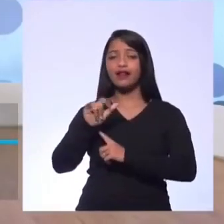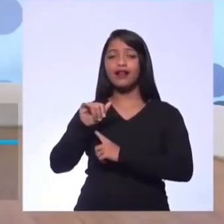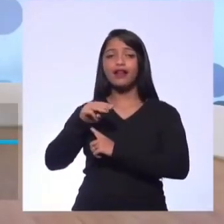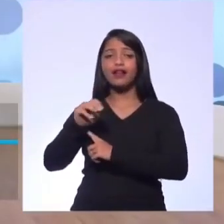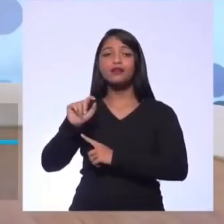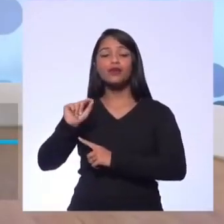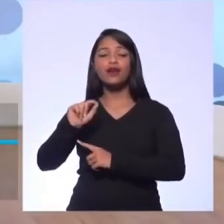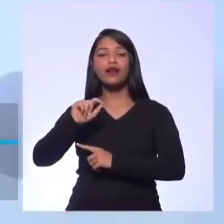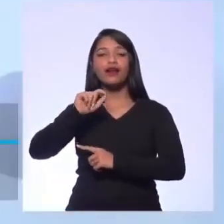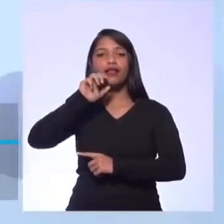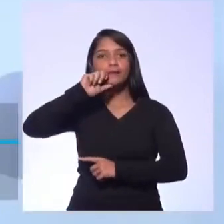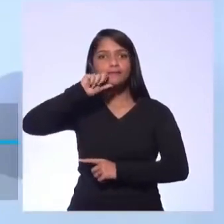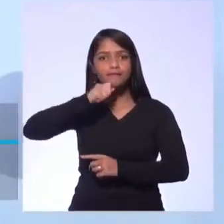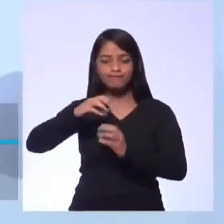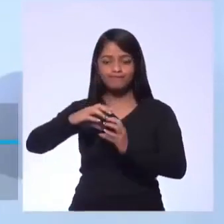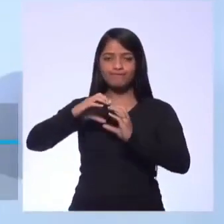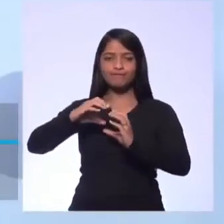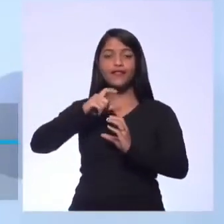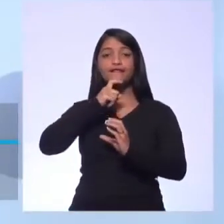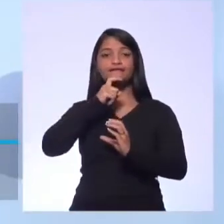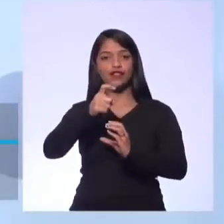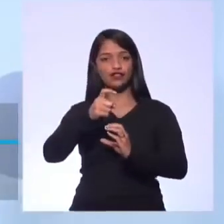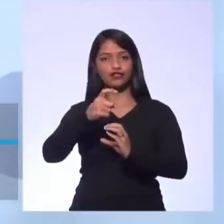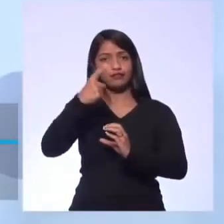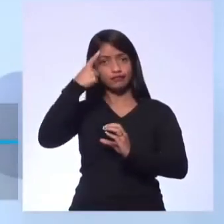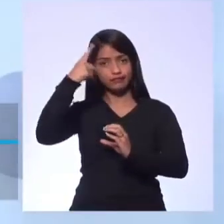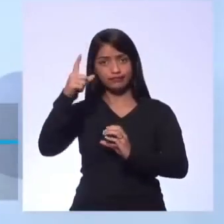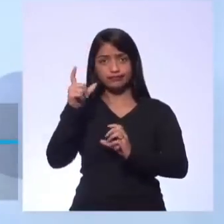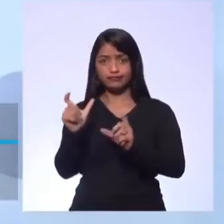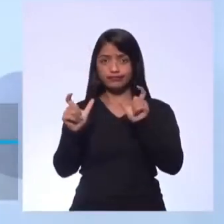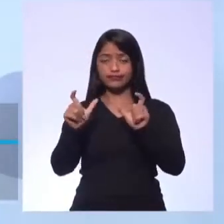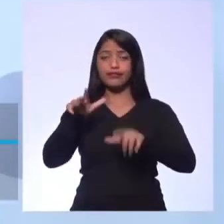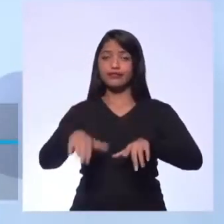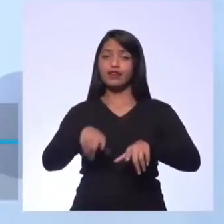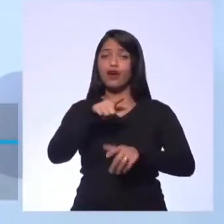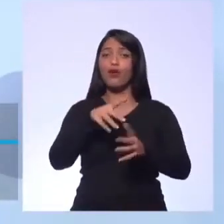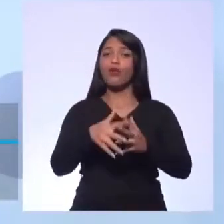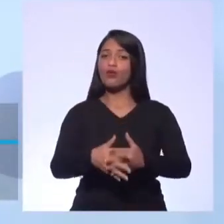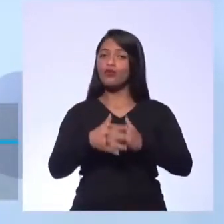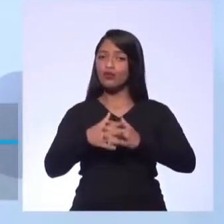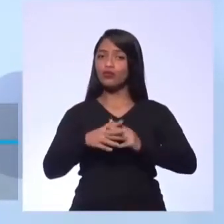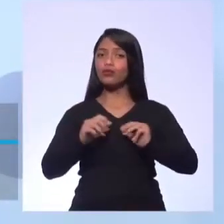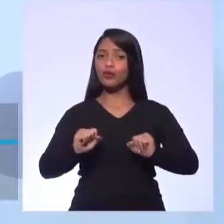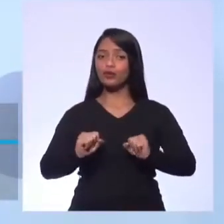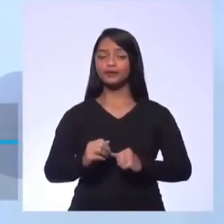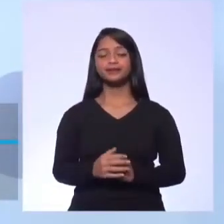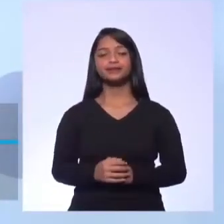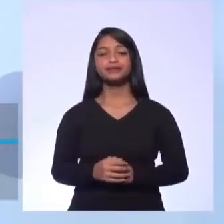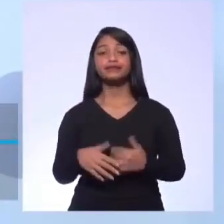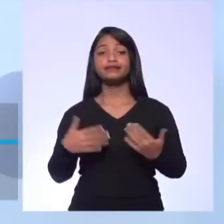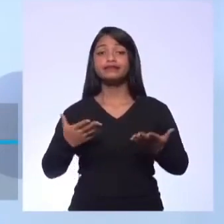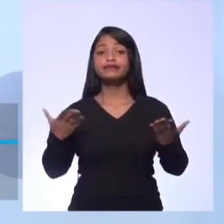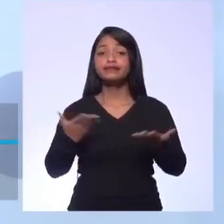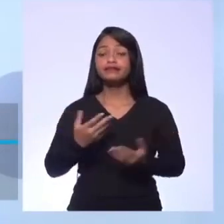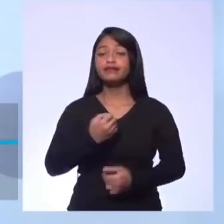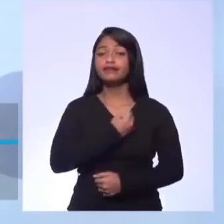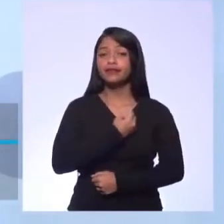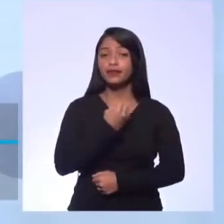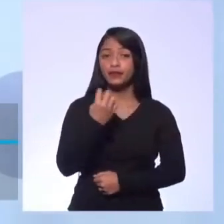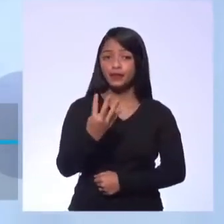Então, lembrando aí da diferença entre eles, porque a gente às vezes confunde um pouco, tá? Vamos para agora number